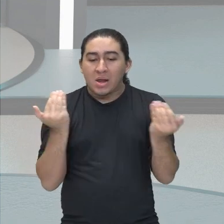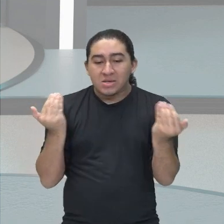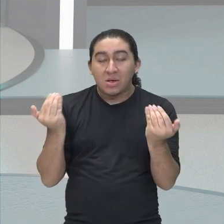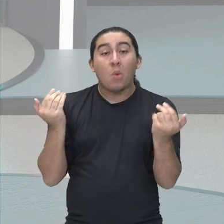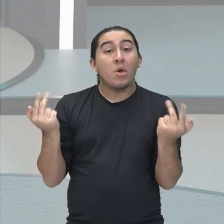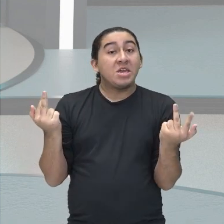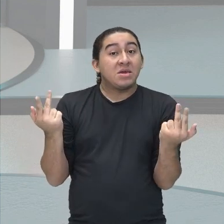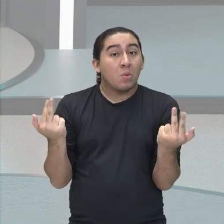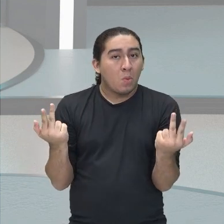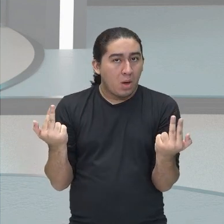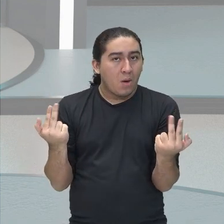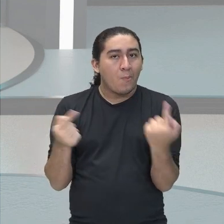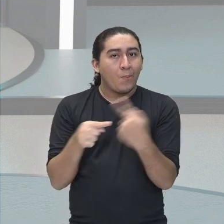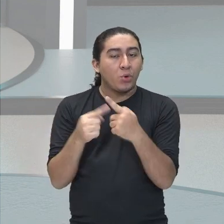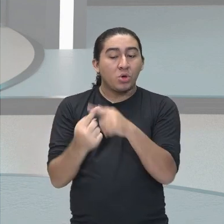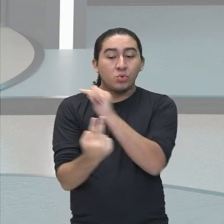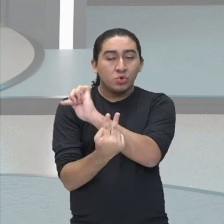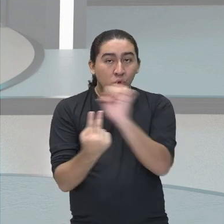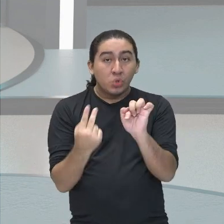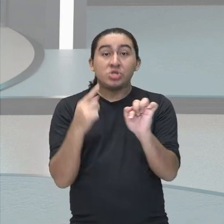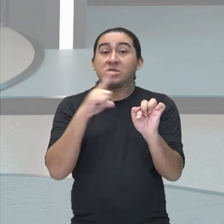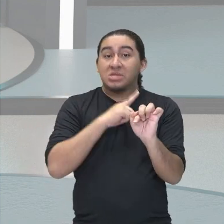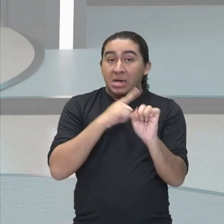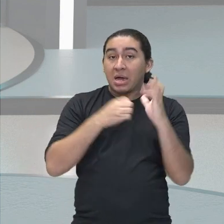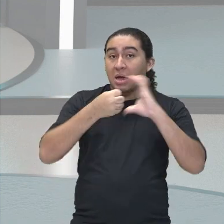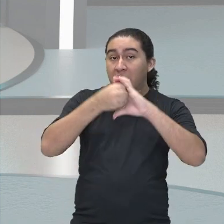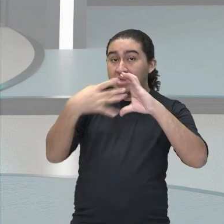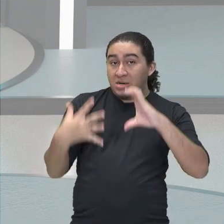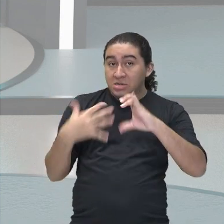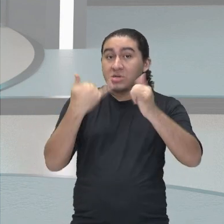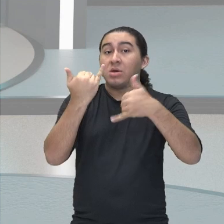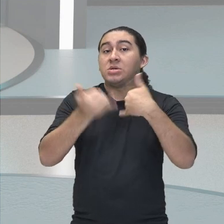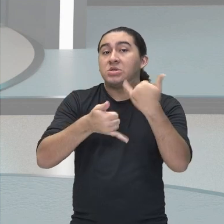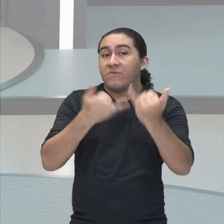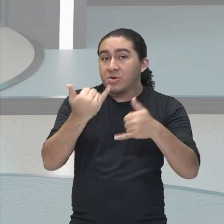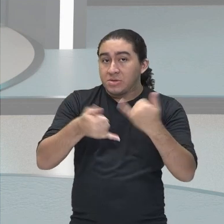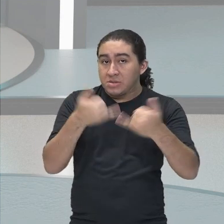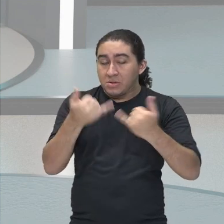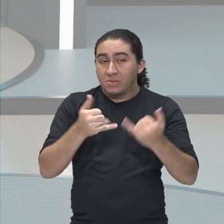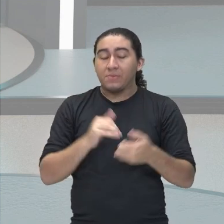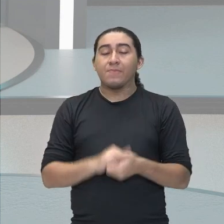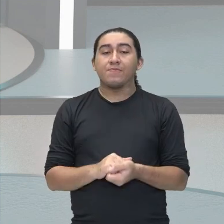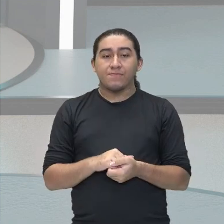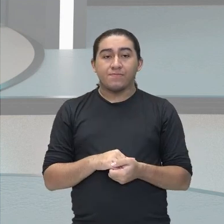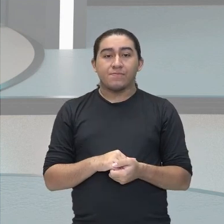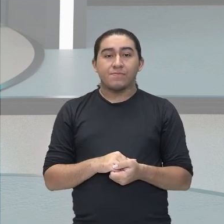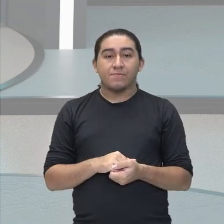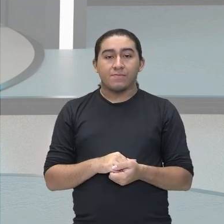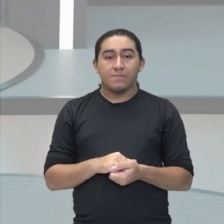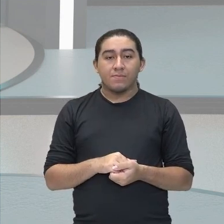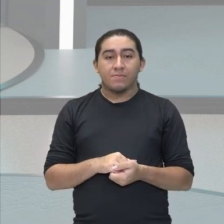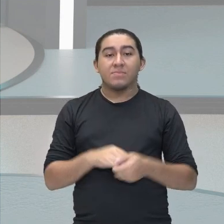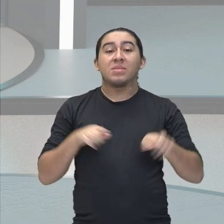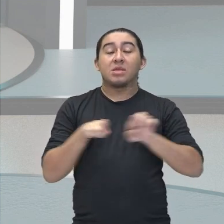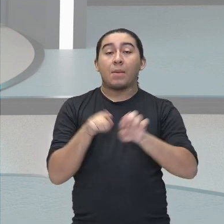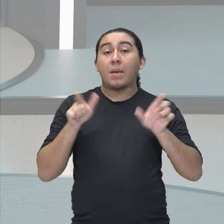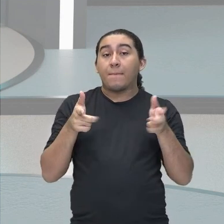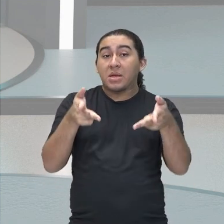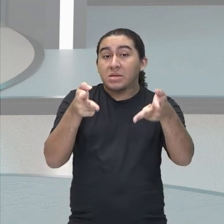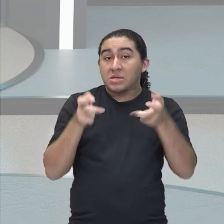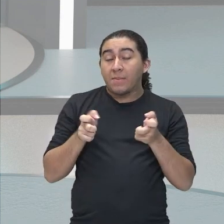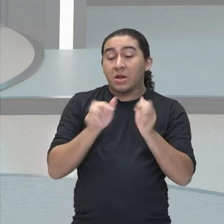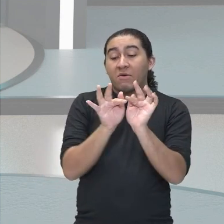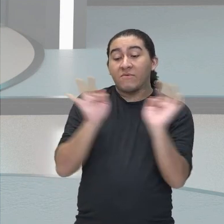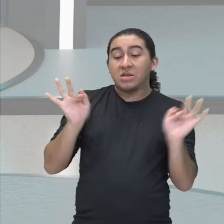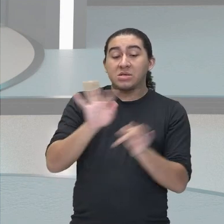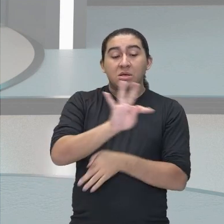dois são divertidos, entenderam? E, olha aí, tão quanto, ele